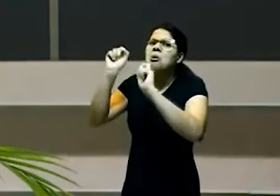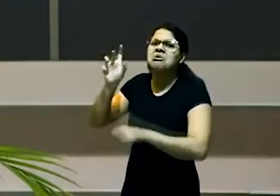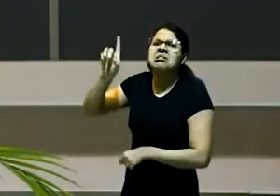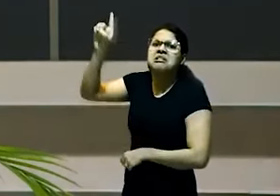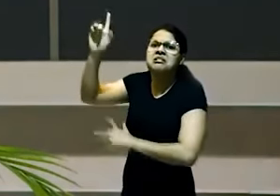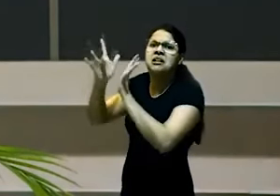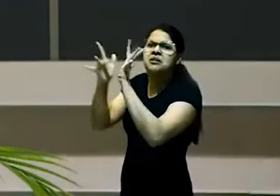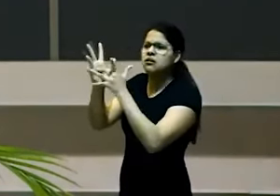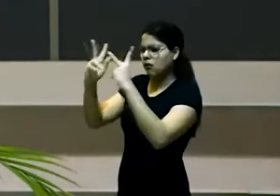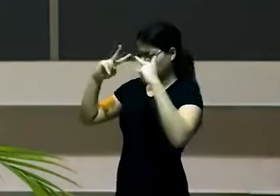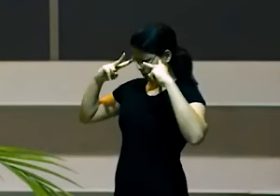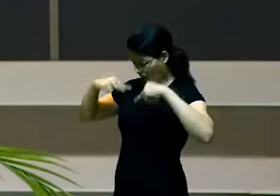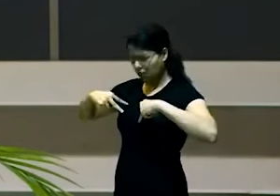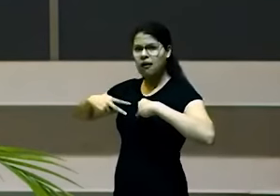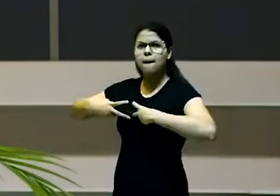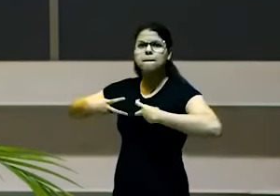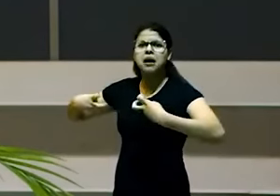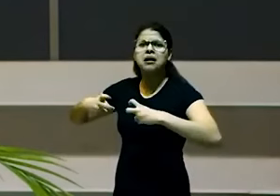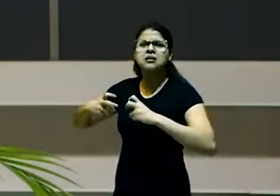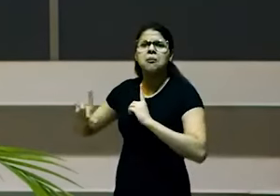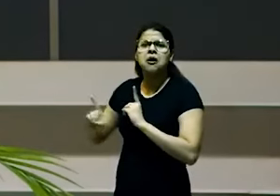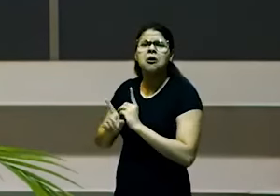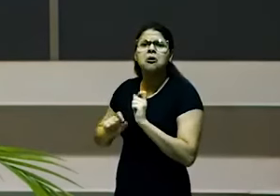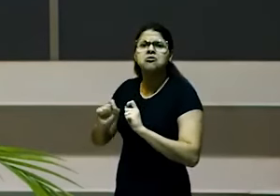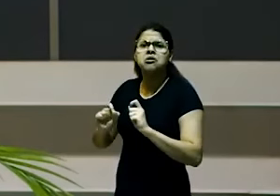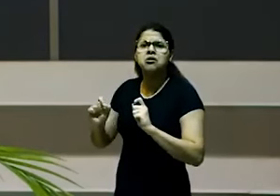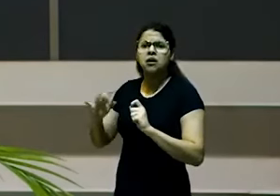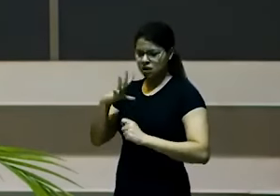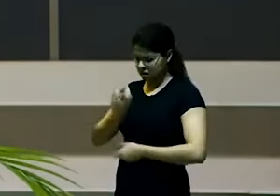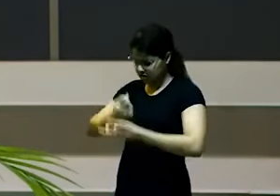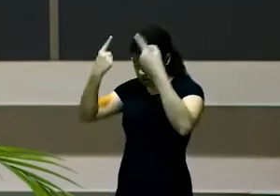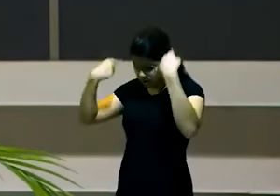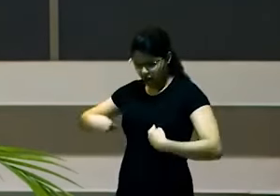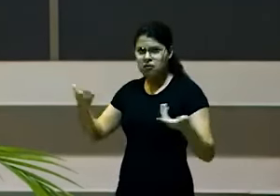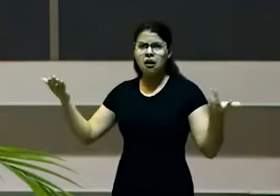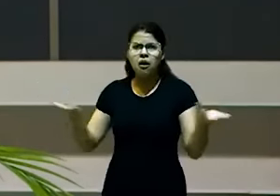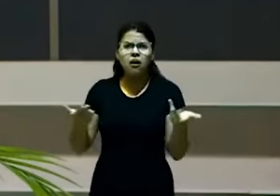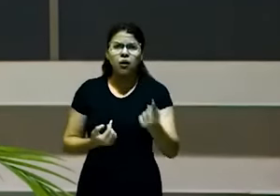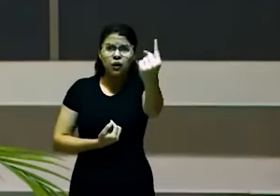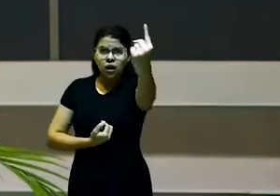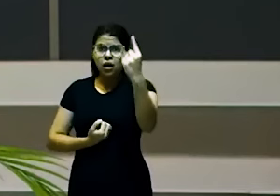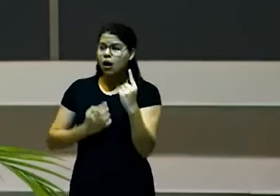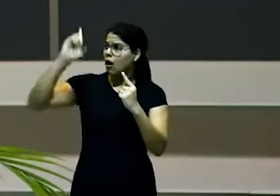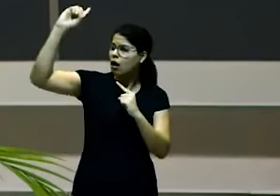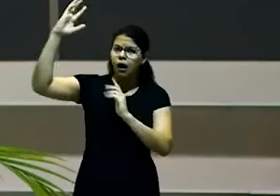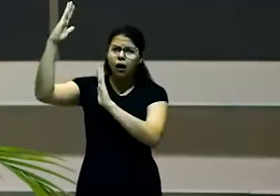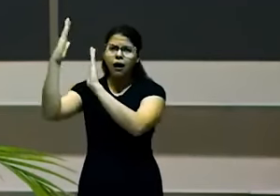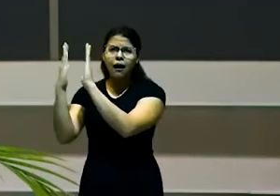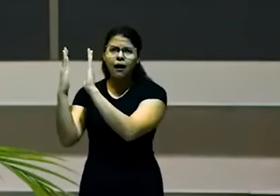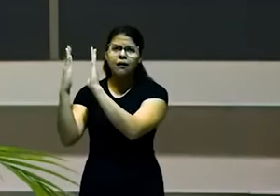encontrou em mim para que hoje eu pudesse estar aqui na casa dele na presença dele